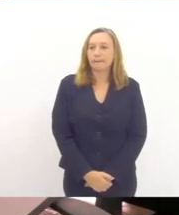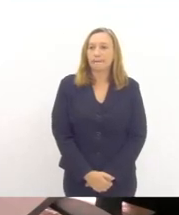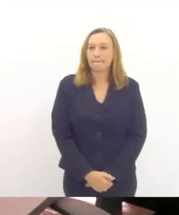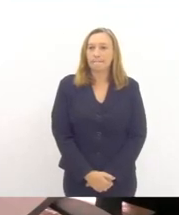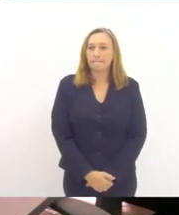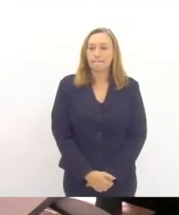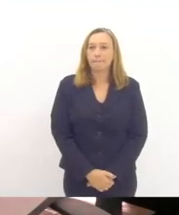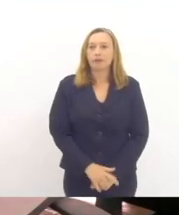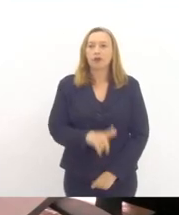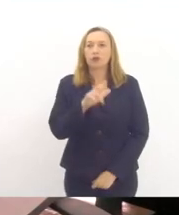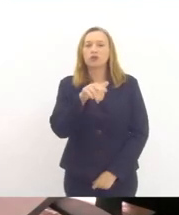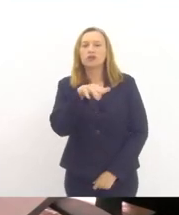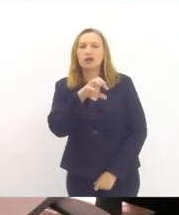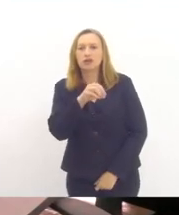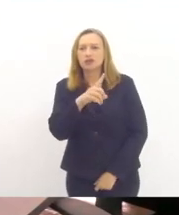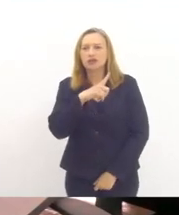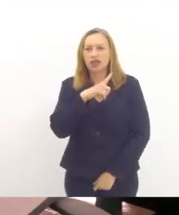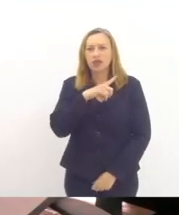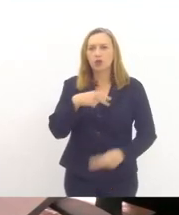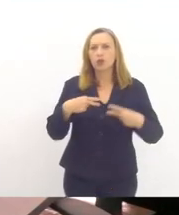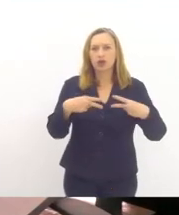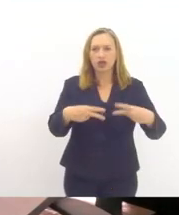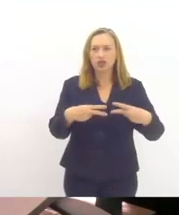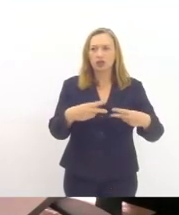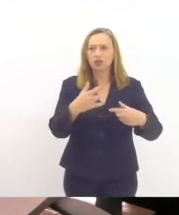Pode. Luciano, a gente tem o link do Zoom, por favor.